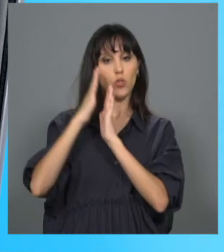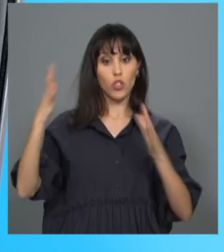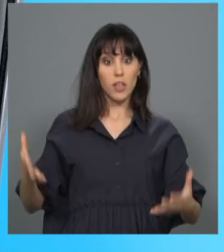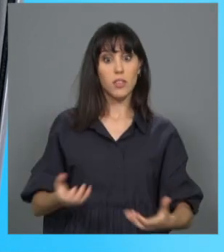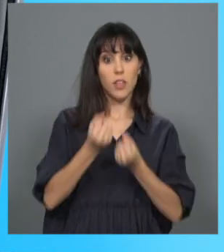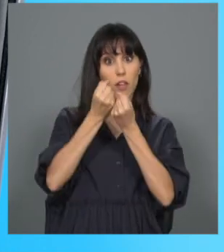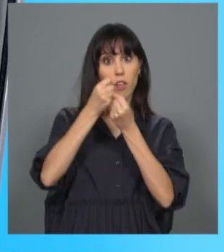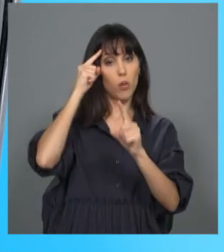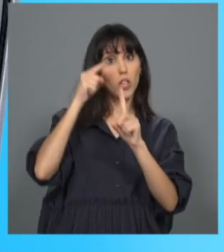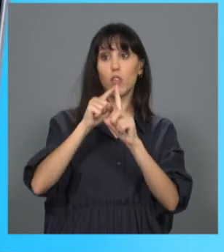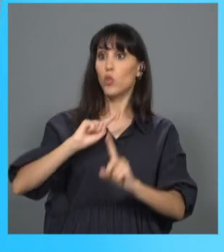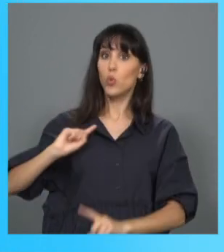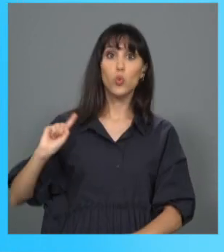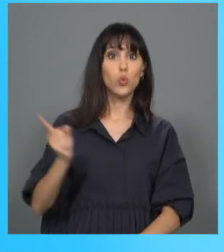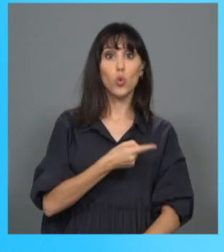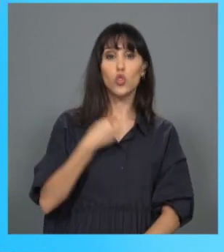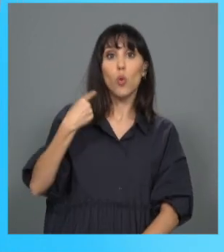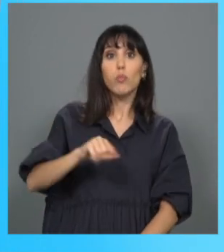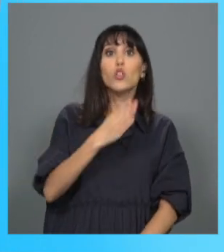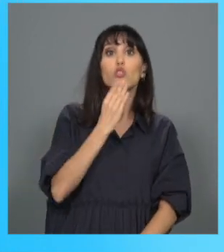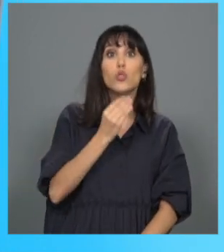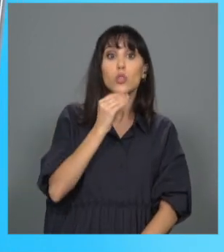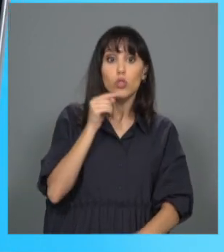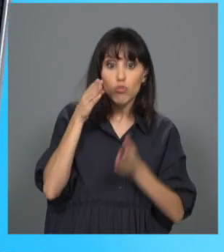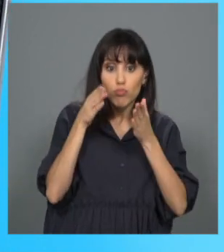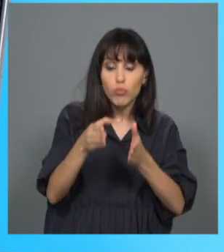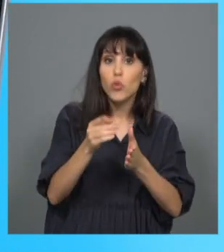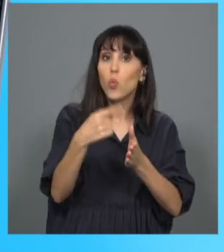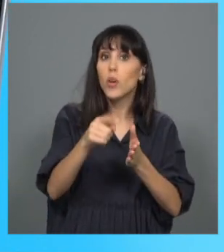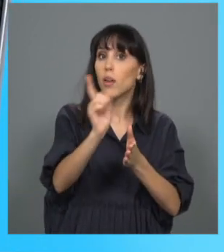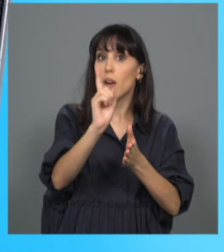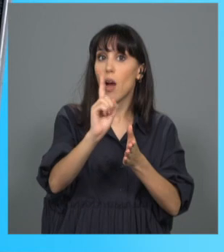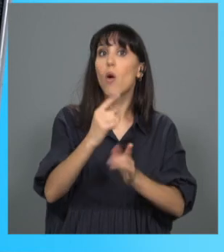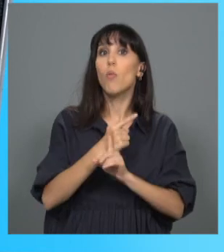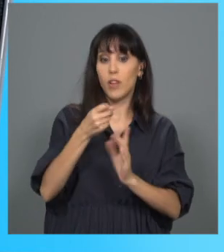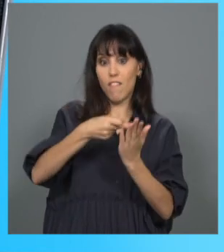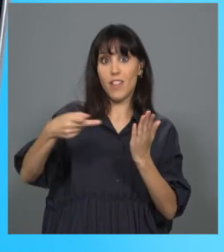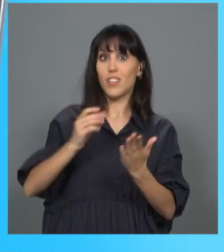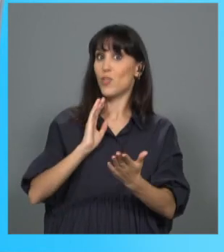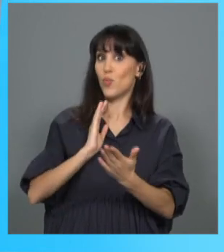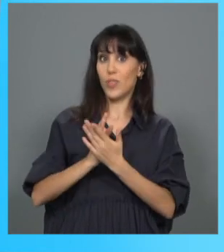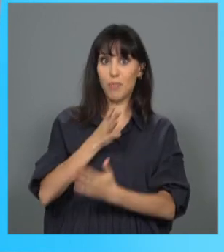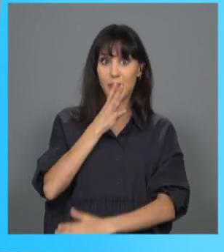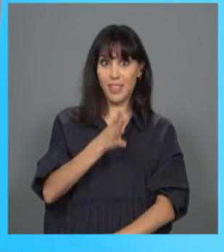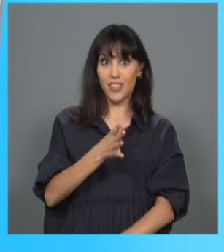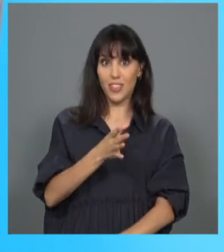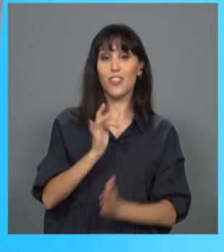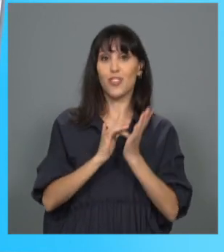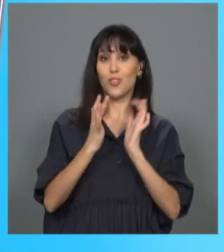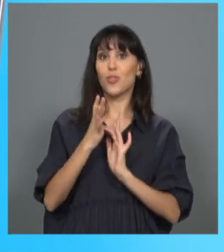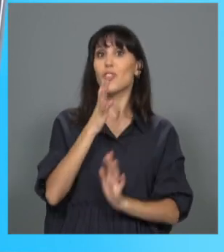todos, e não é só para os judeus. É isso que significa esta última frase, com que Jesus remata.